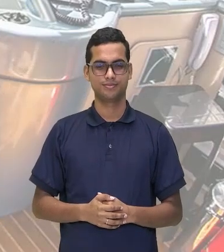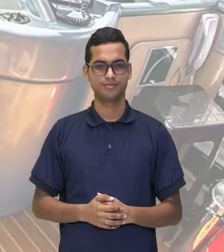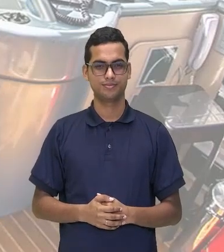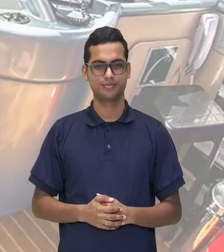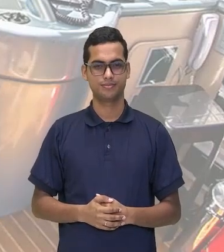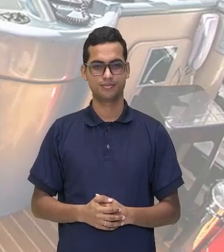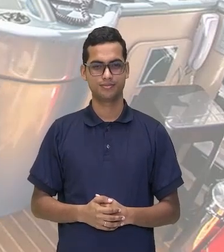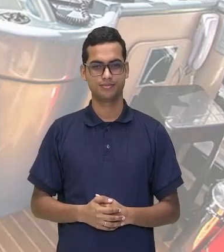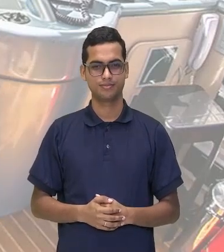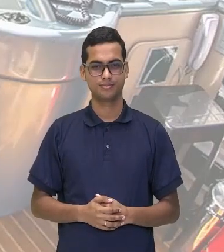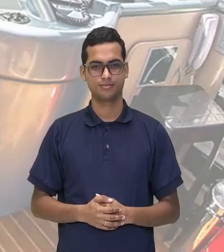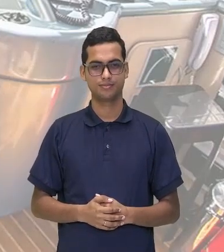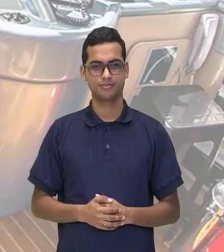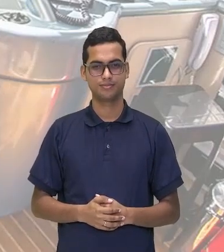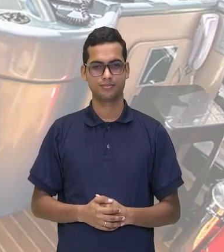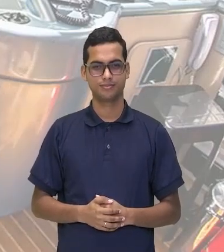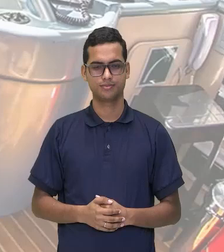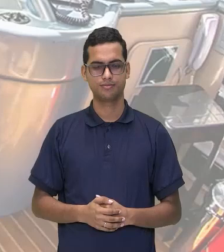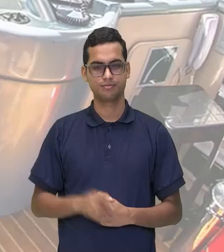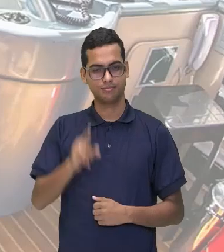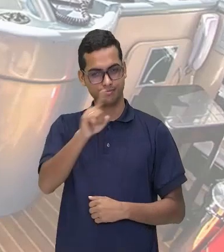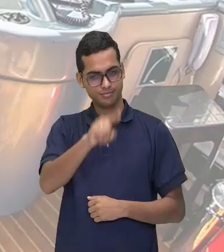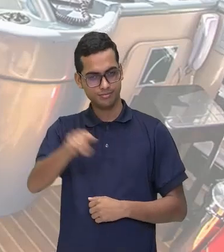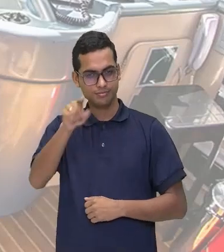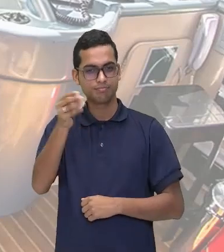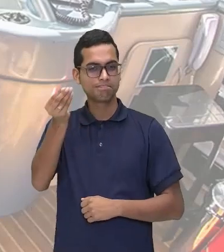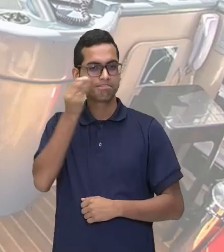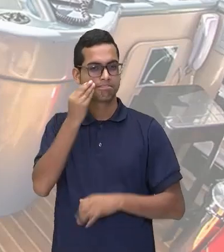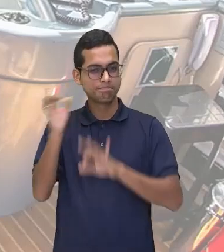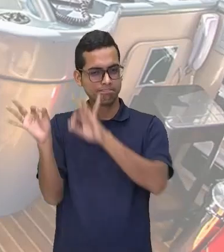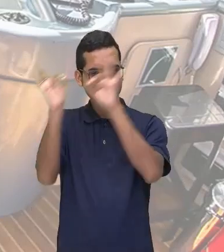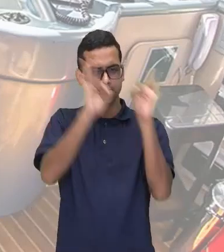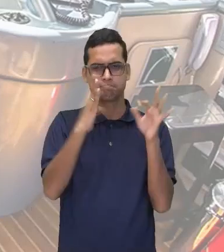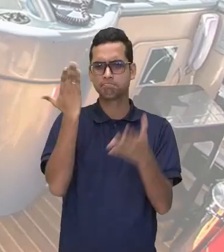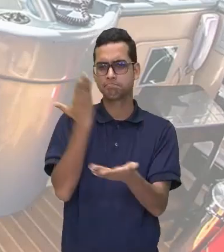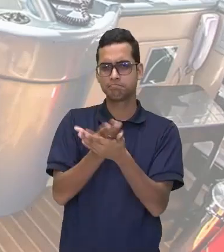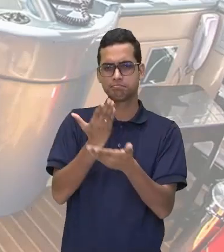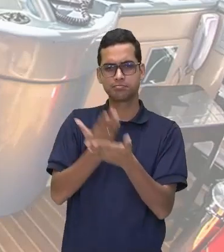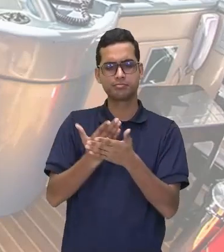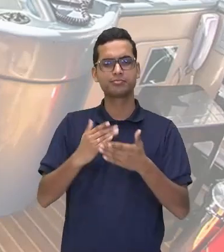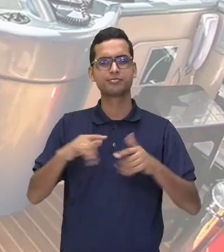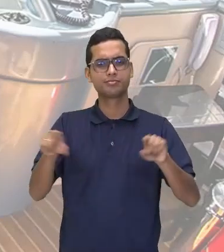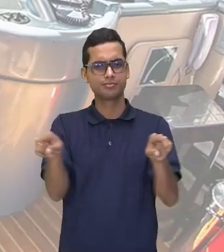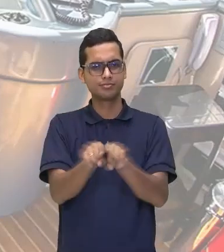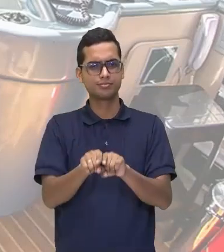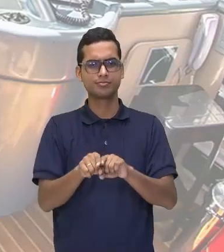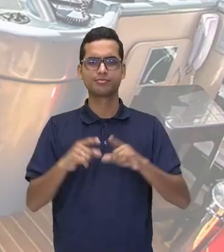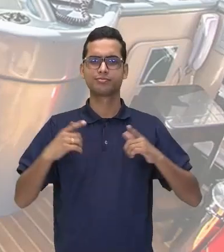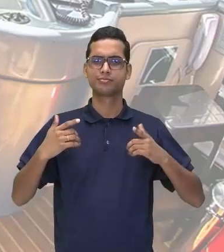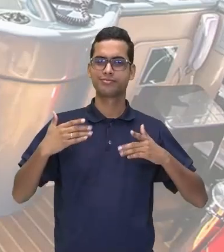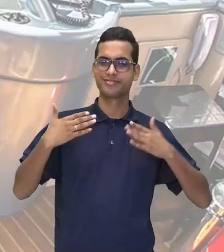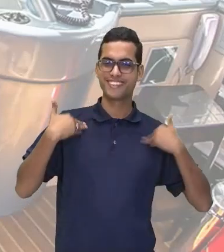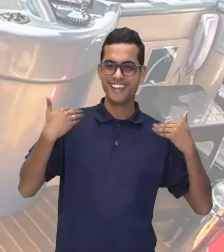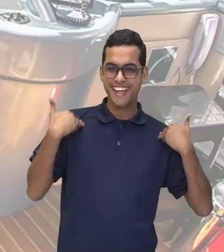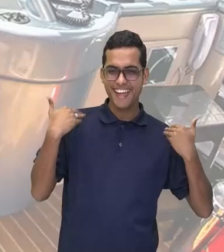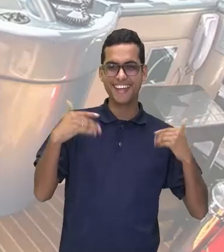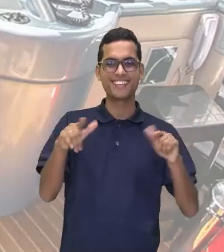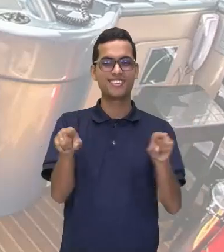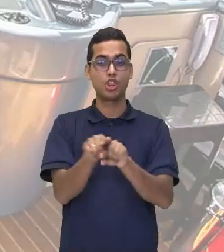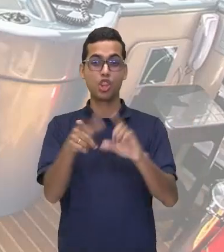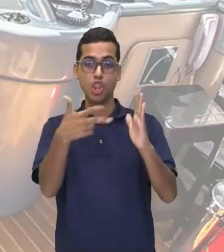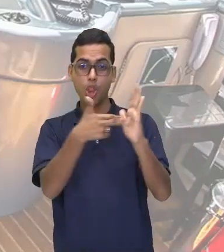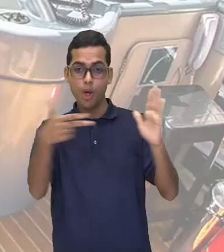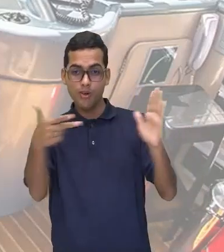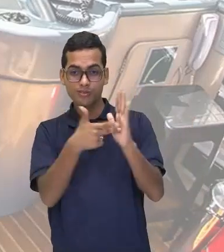Muito bem, pessoal. Observaram aí como as aulas serão divertidas, cheias de novidades para vocês